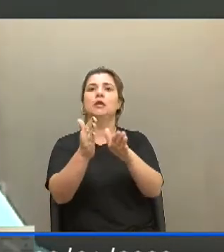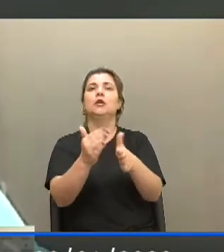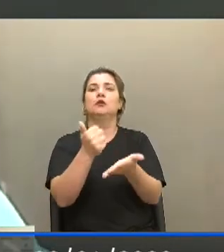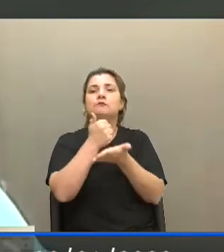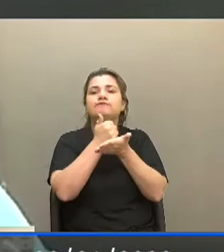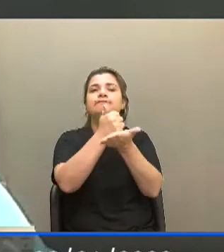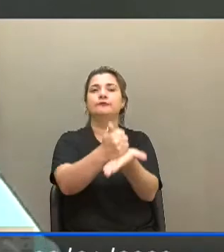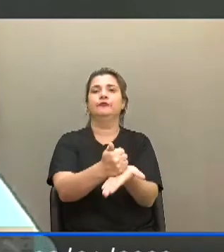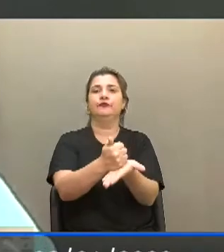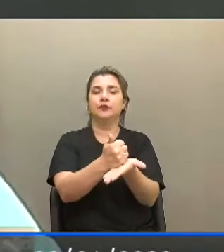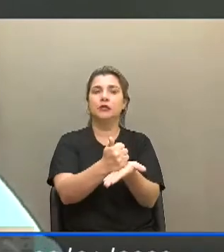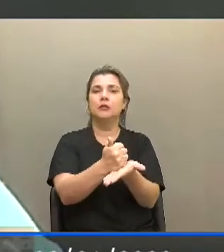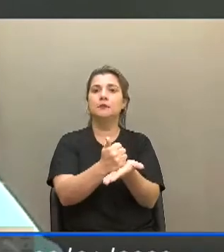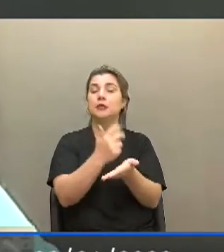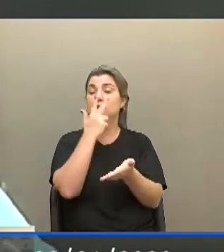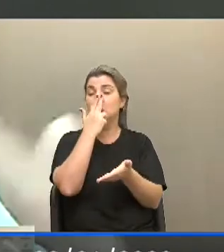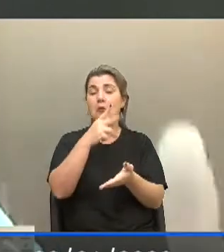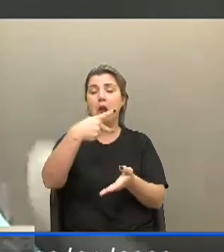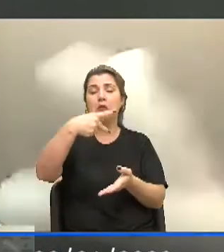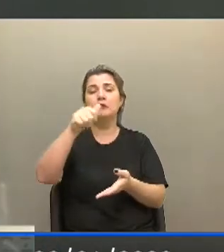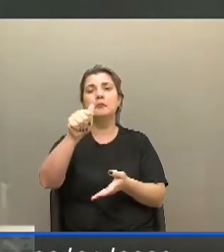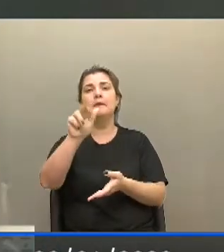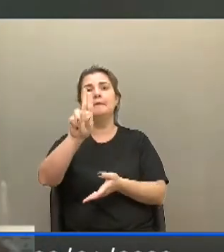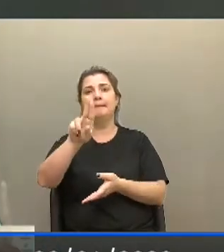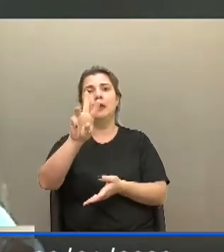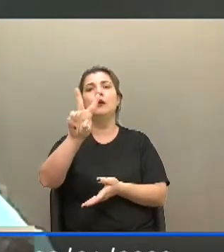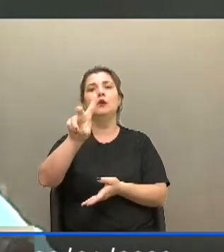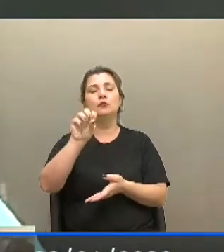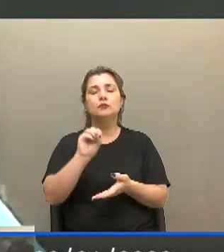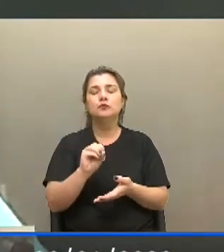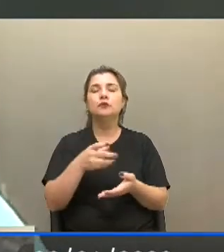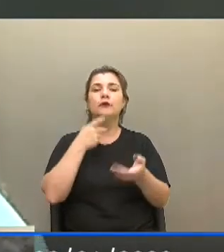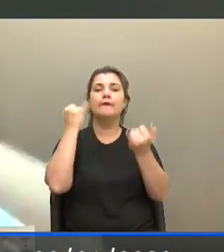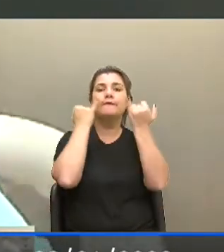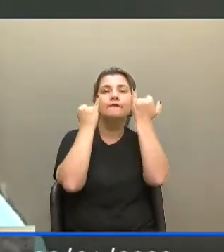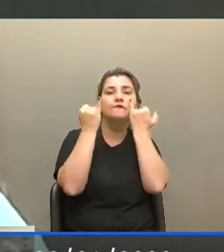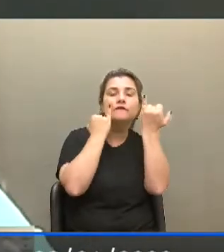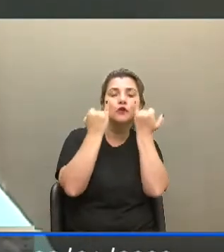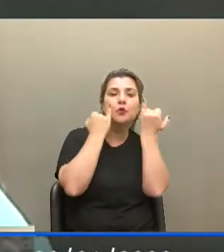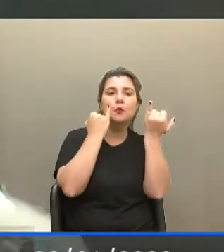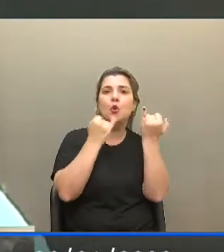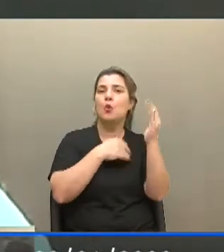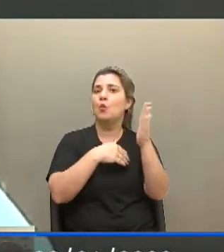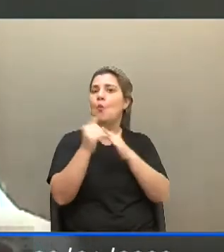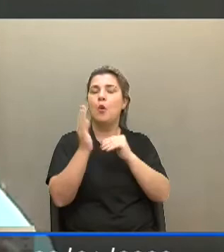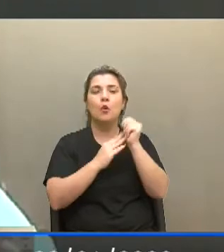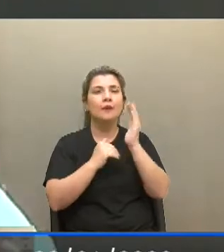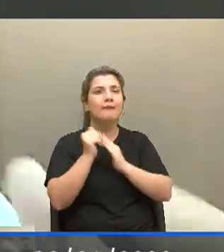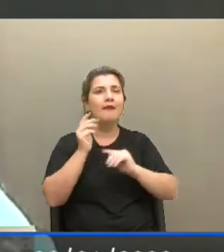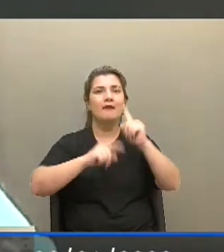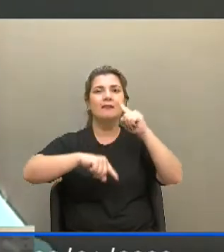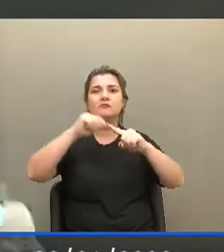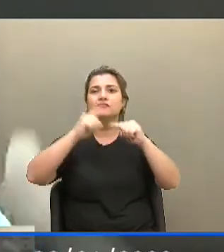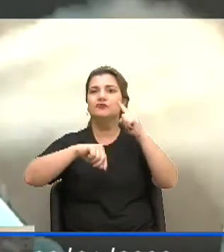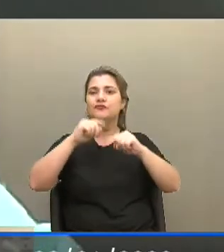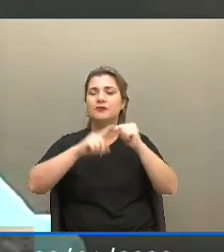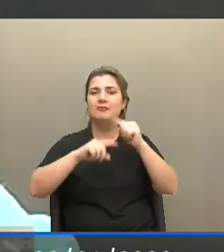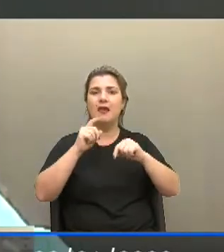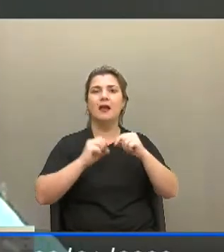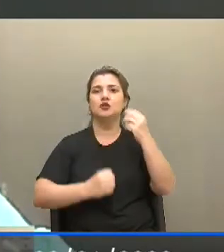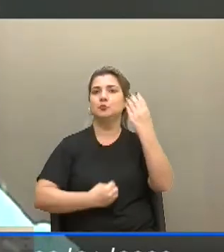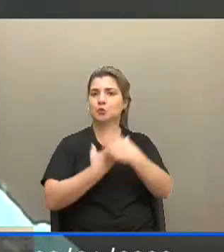de uma atividade frigorífica, ela impacta em outros setores, porque o setor é uma engrenagem e tem